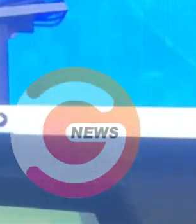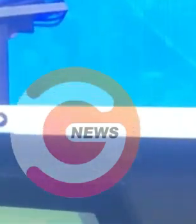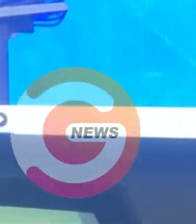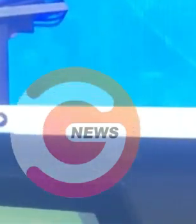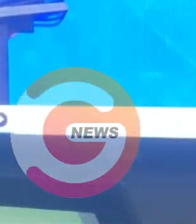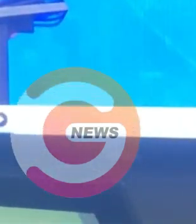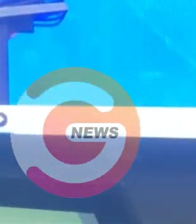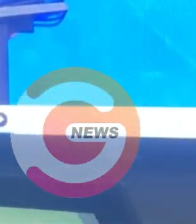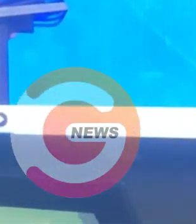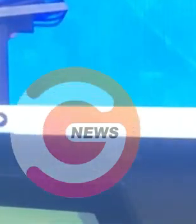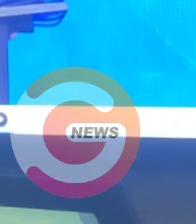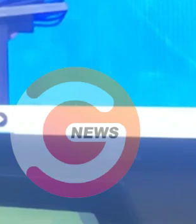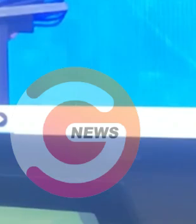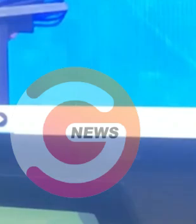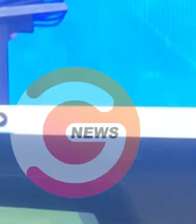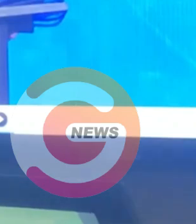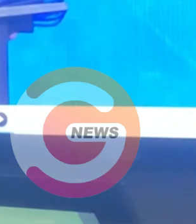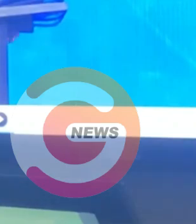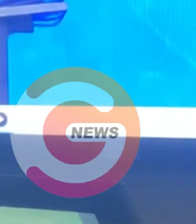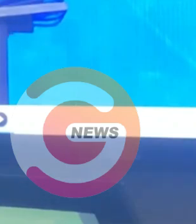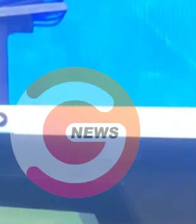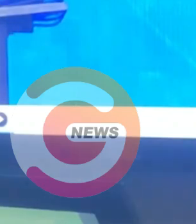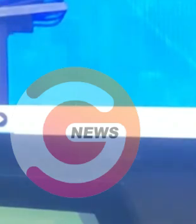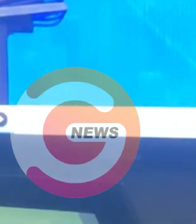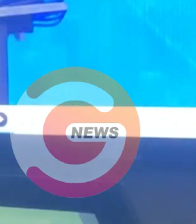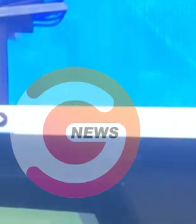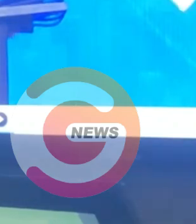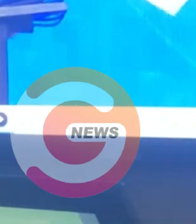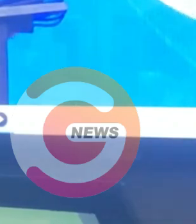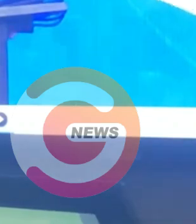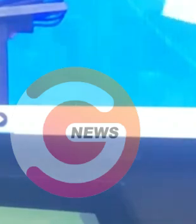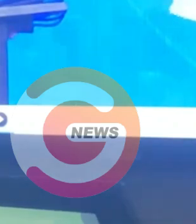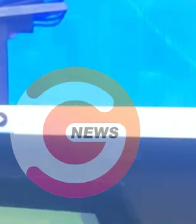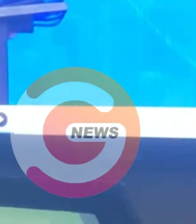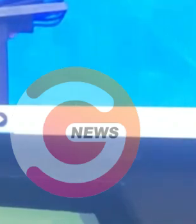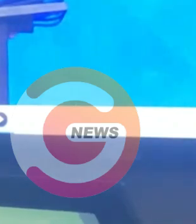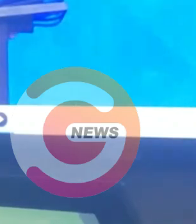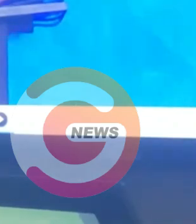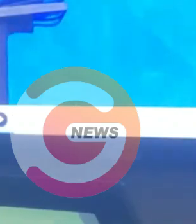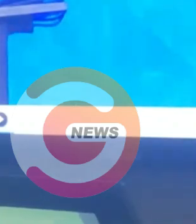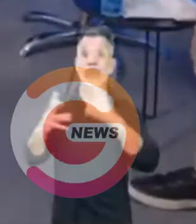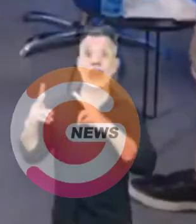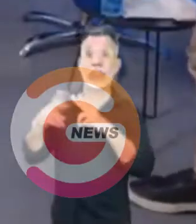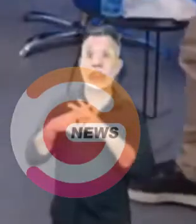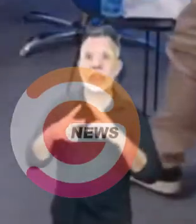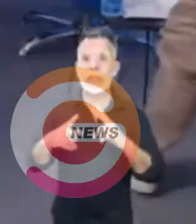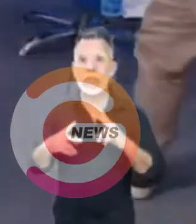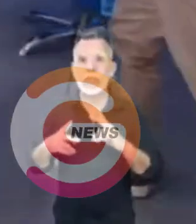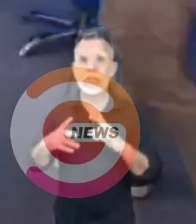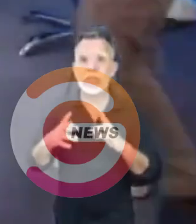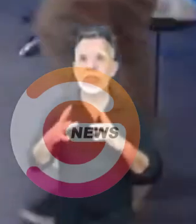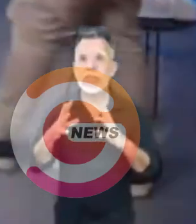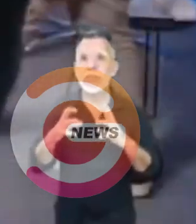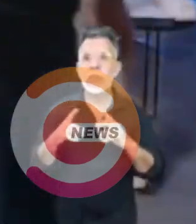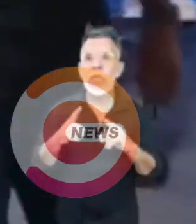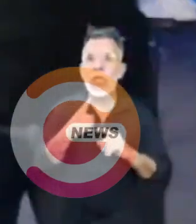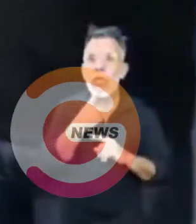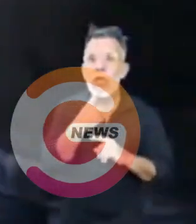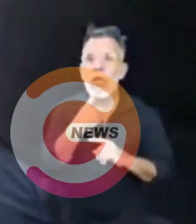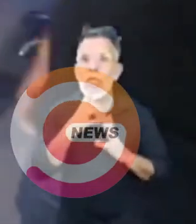vê aí o que que você acha comente compartilhe e se inscreva aí no canal grande abraço mas foi a do dia